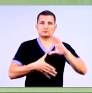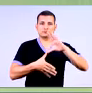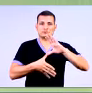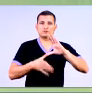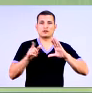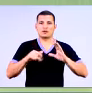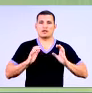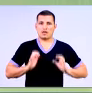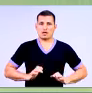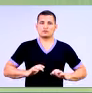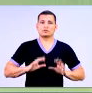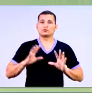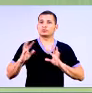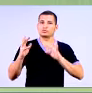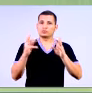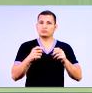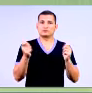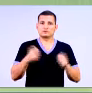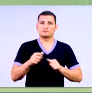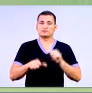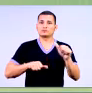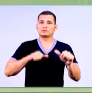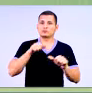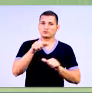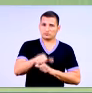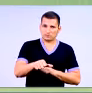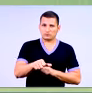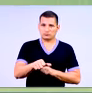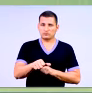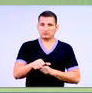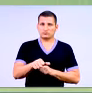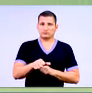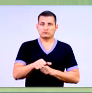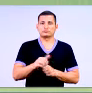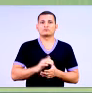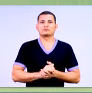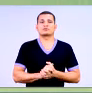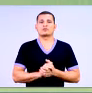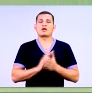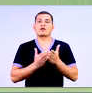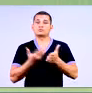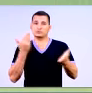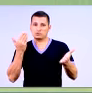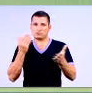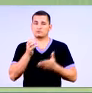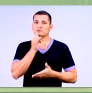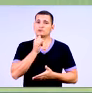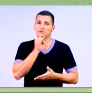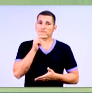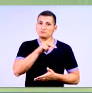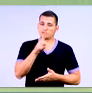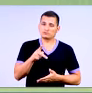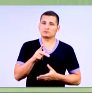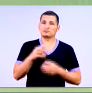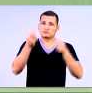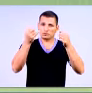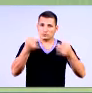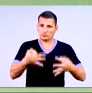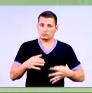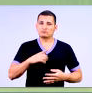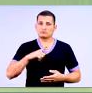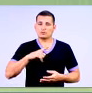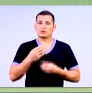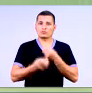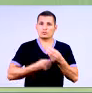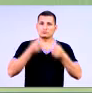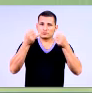a modificação do quadro de exclusão, né? O exemplo que o professor deu trabalha bem essa questão da